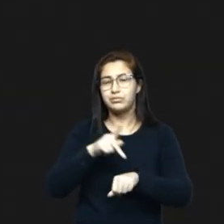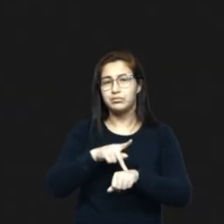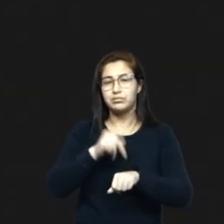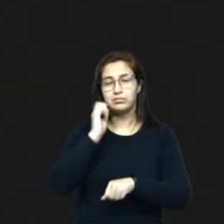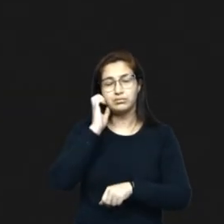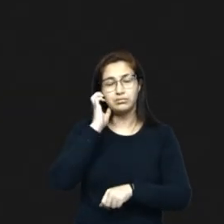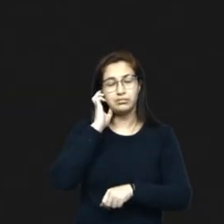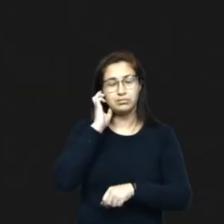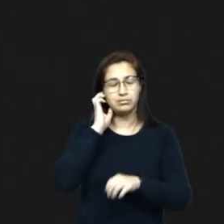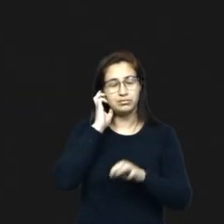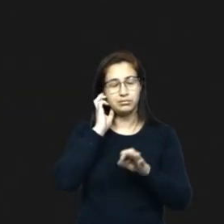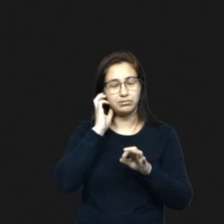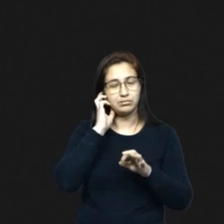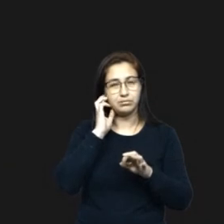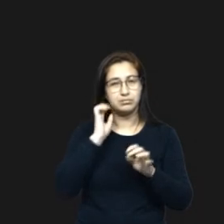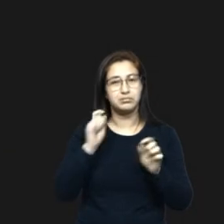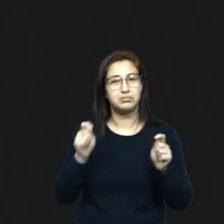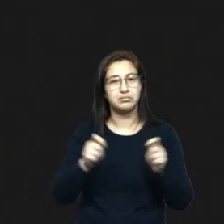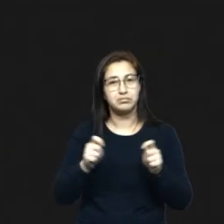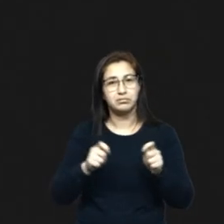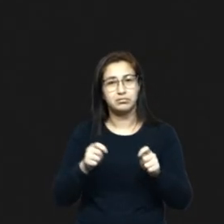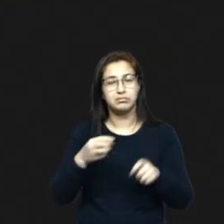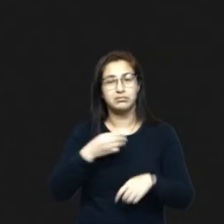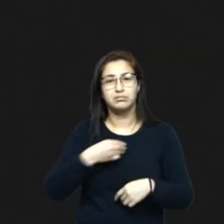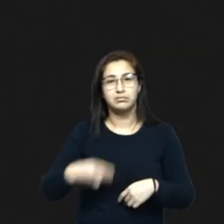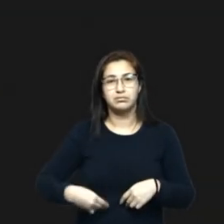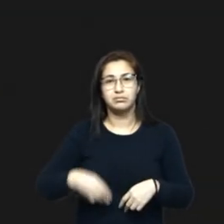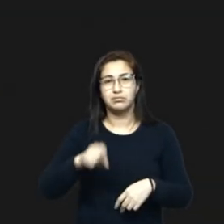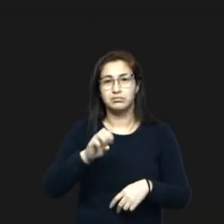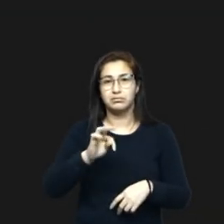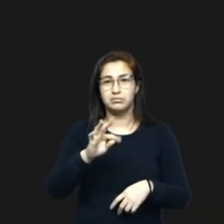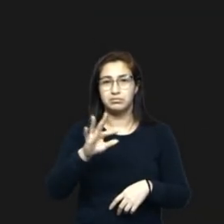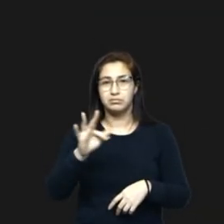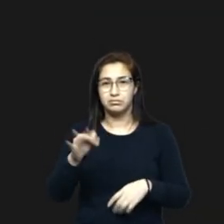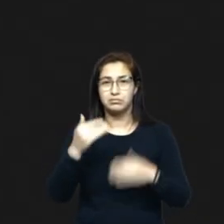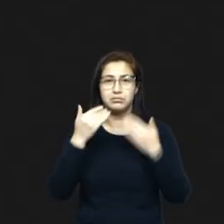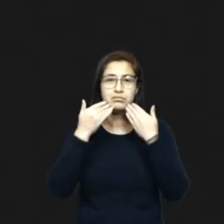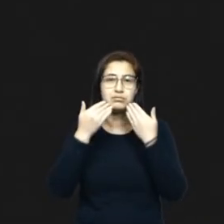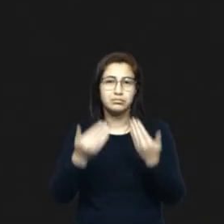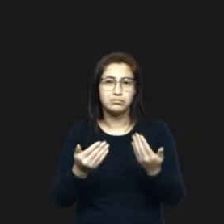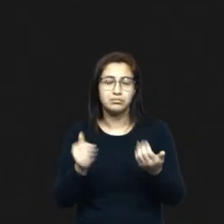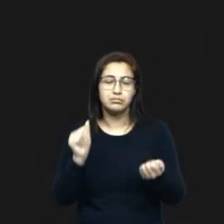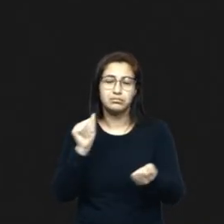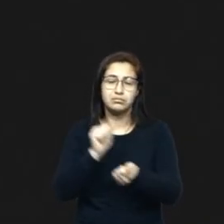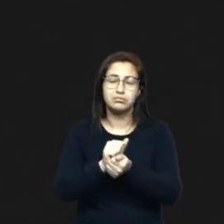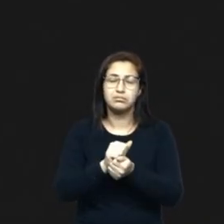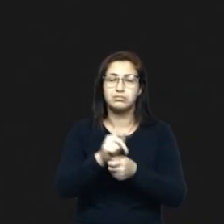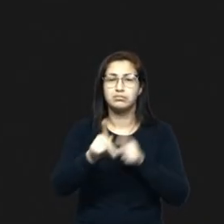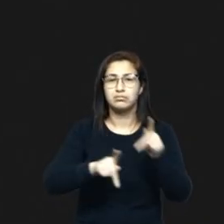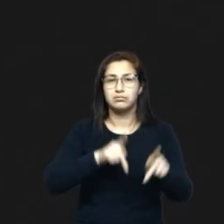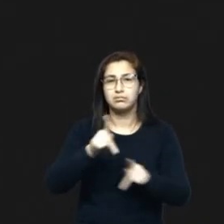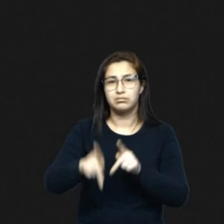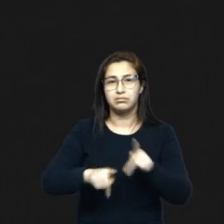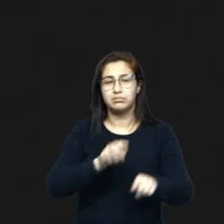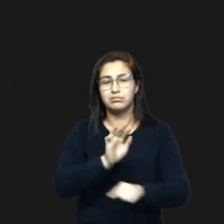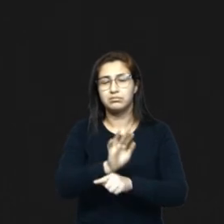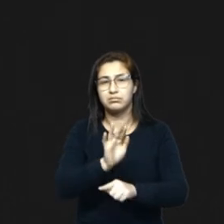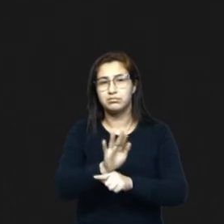excelente oportunidade dos ministros do STF mostrarem que realmente estão do lado do povo, além da